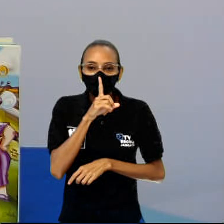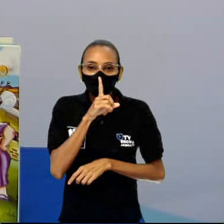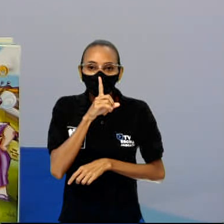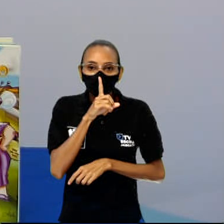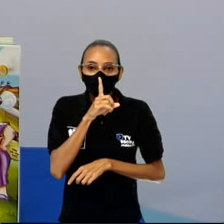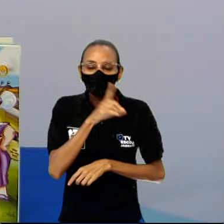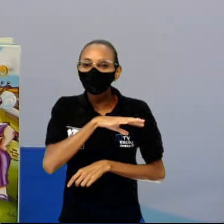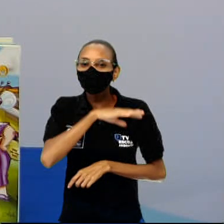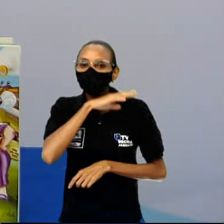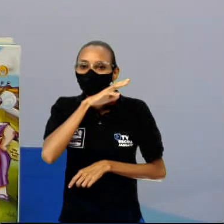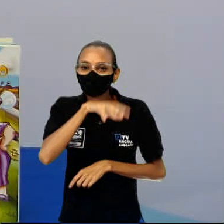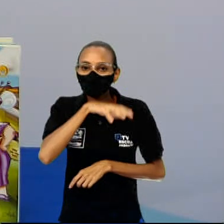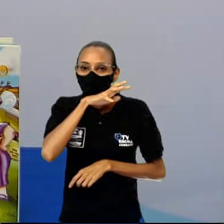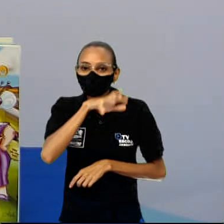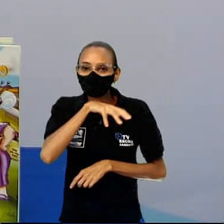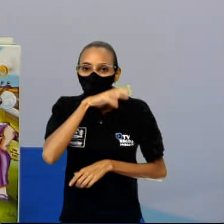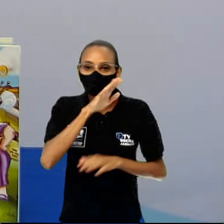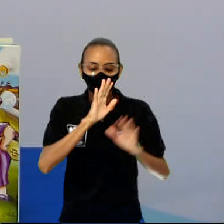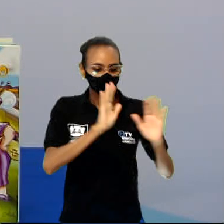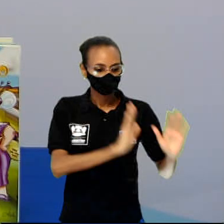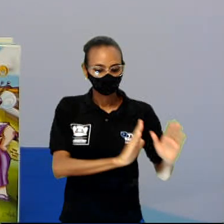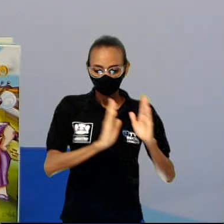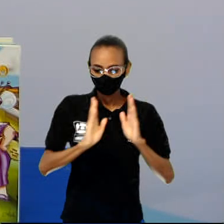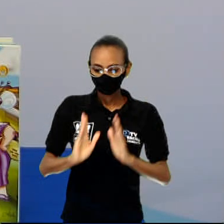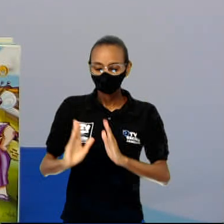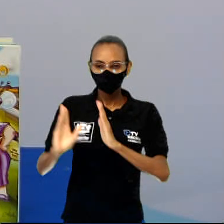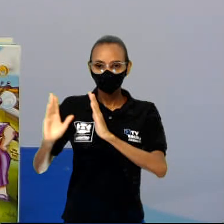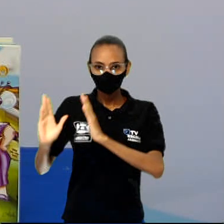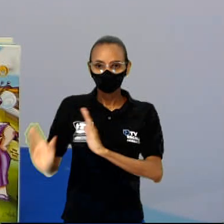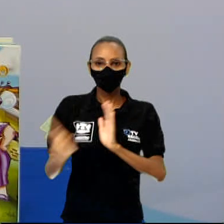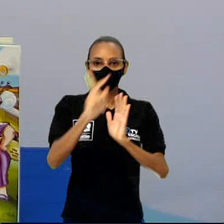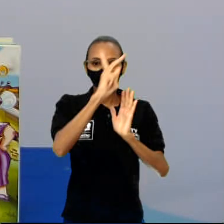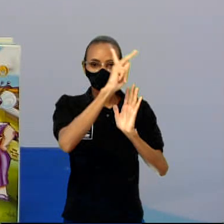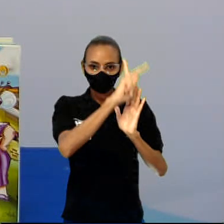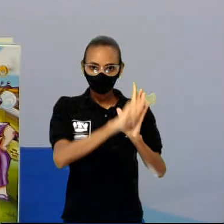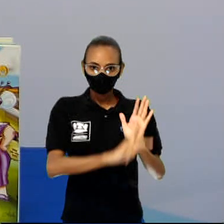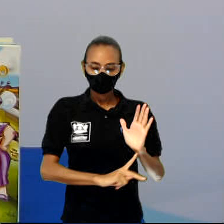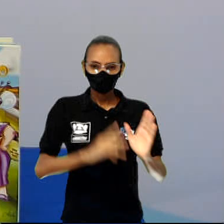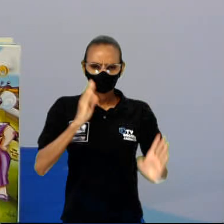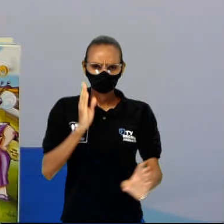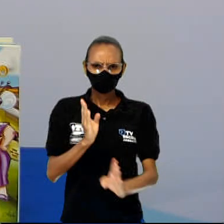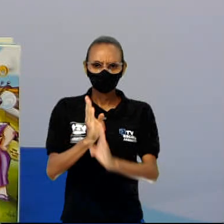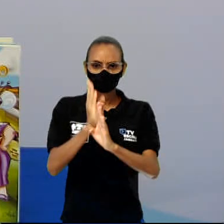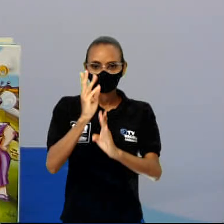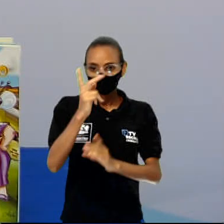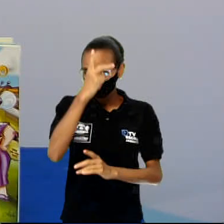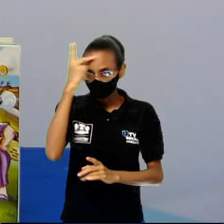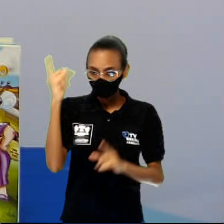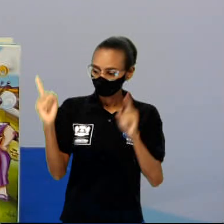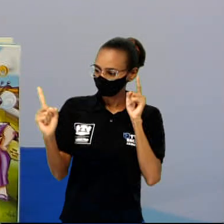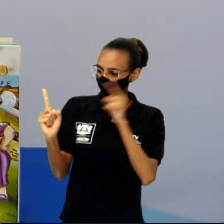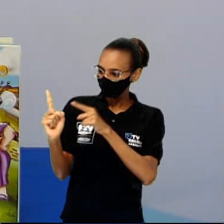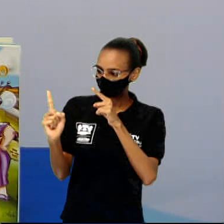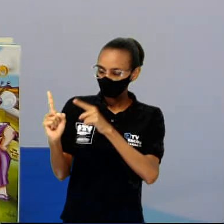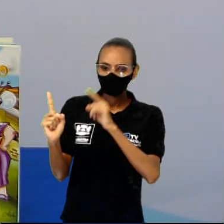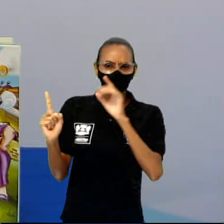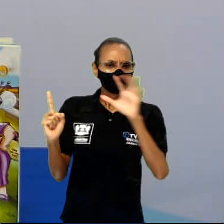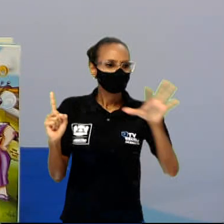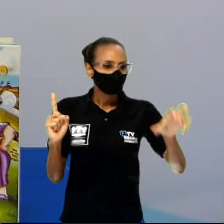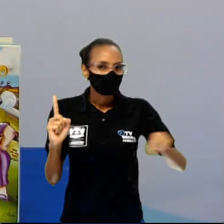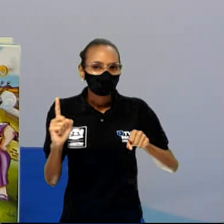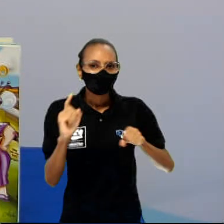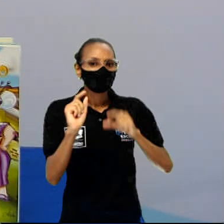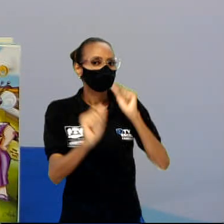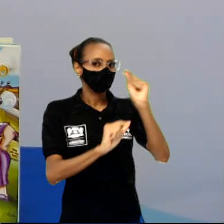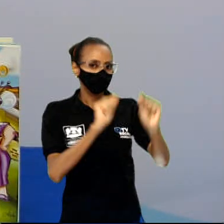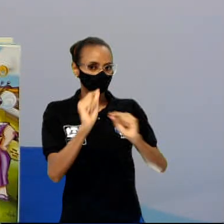os animais ficaram a postos e aquele plano de descobrir quem tinha carregado os ovos da pata e da galinha entrou em